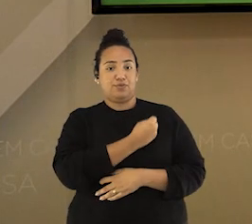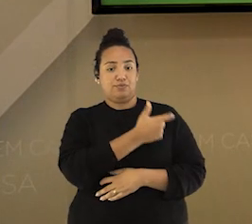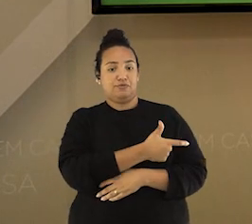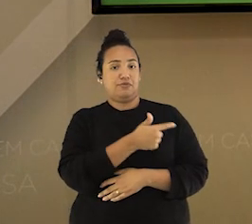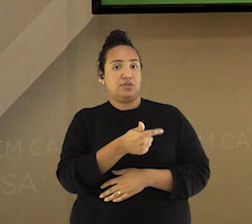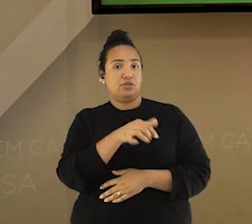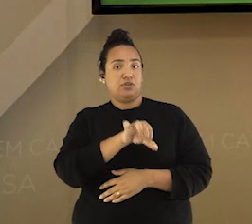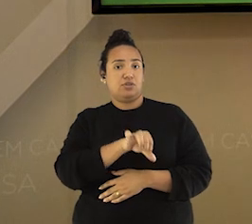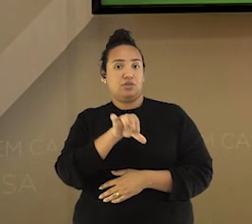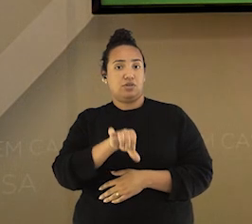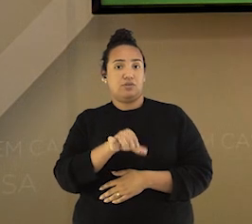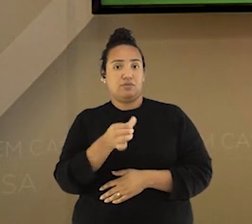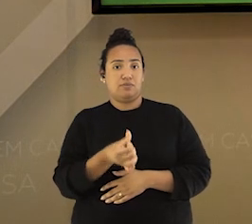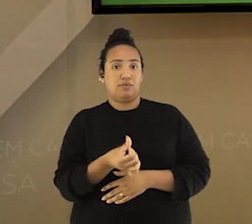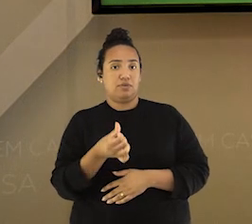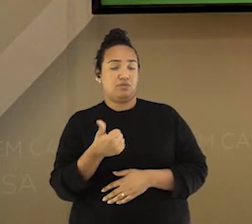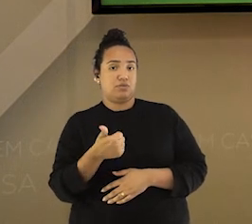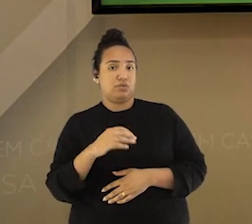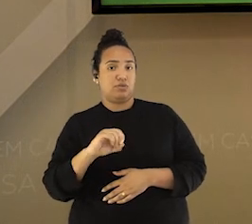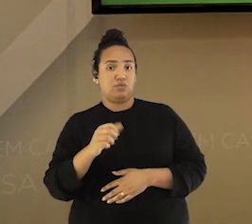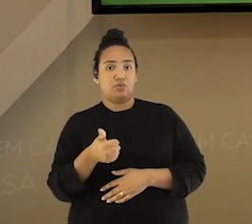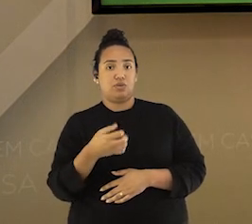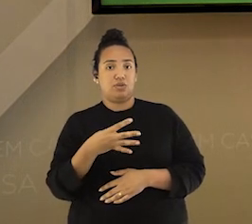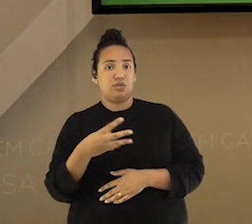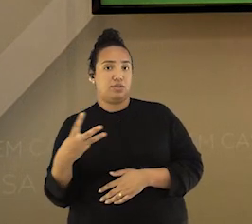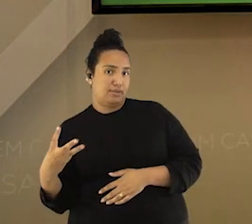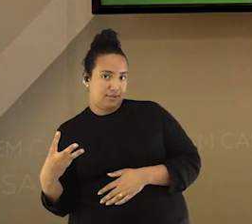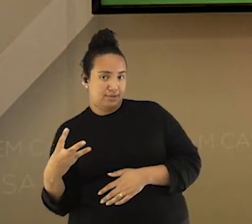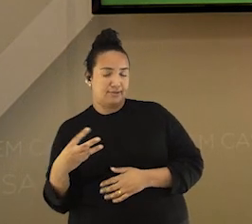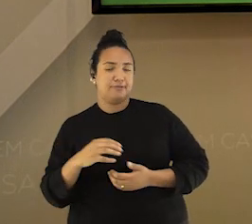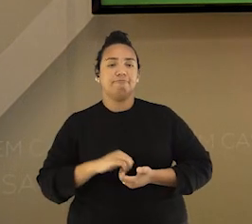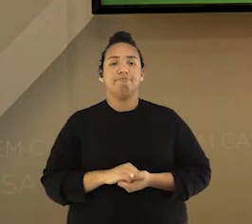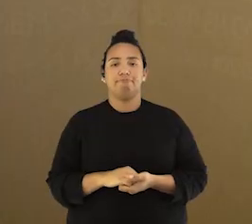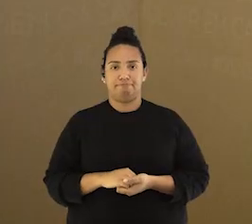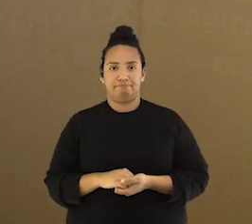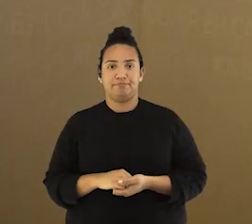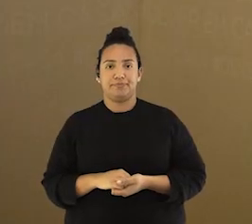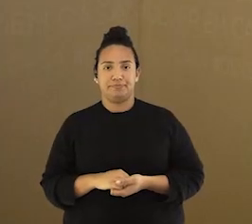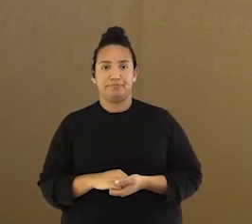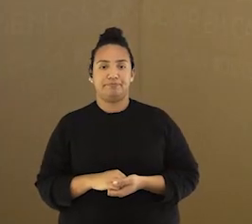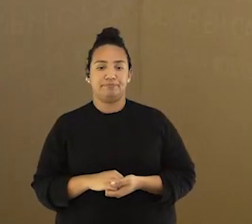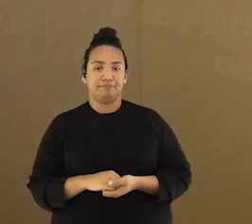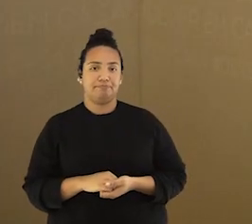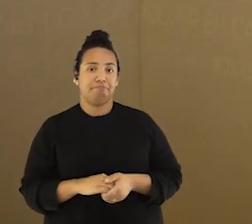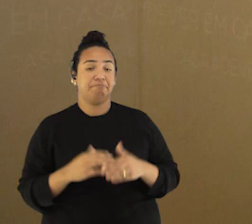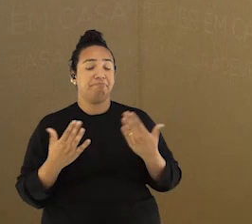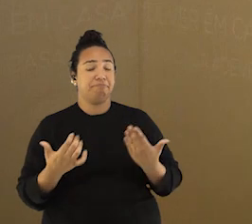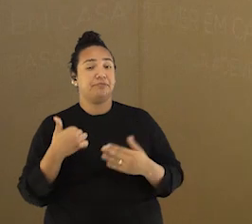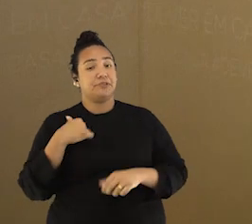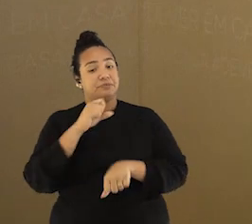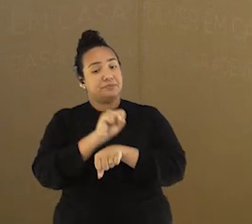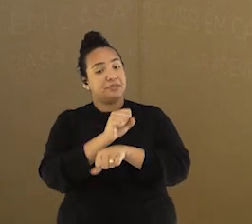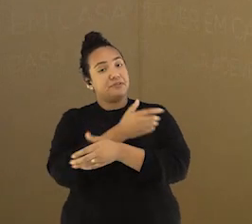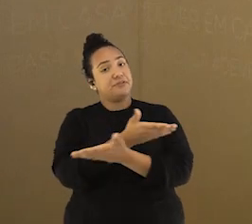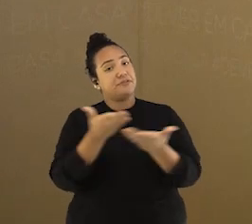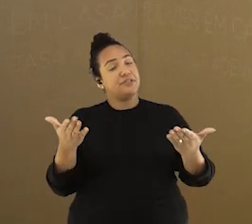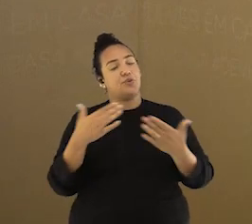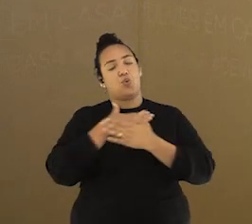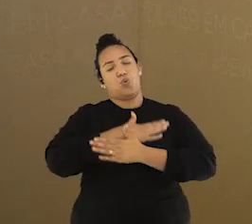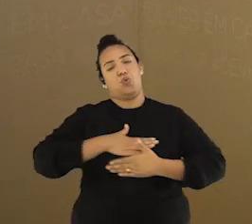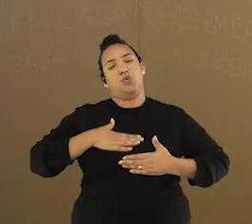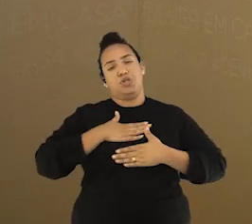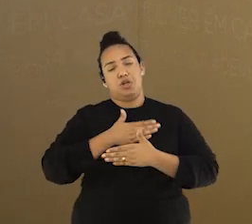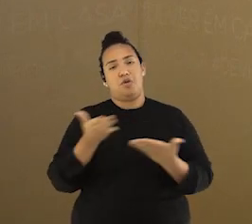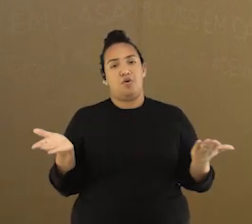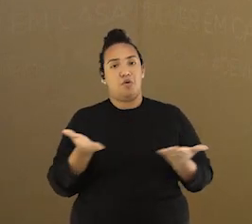27 99661 0143. Eu espero que você tenha gostado da aula de